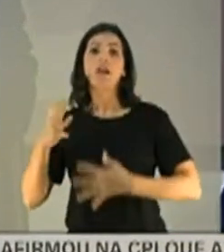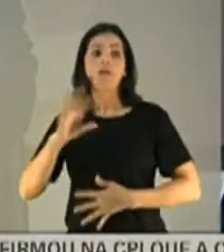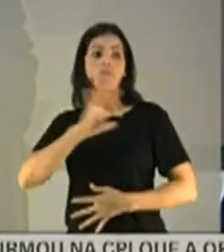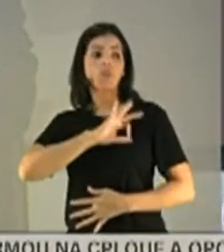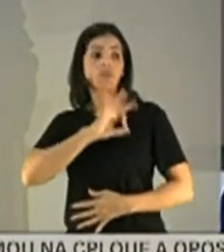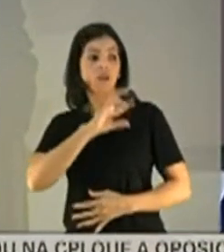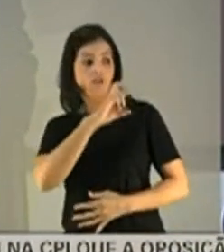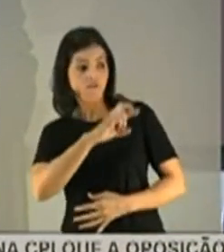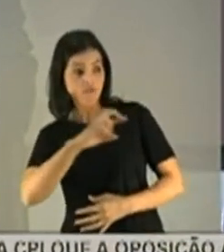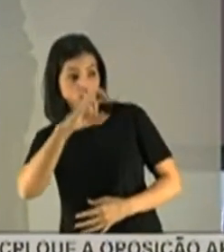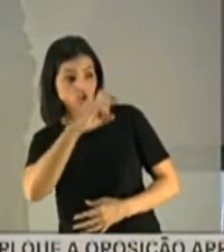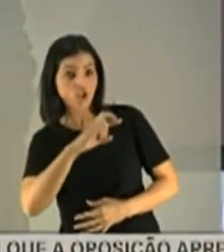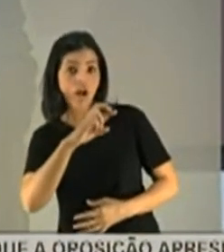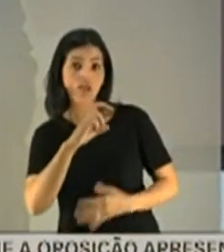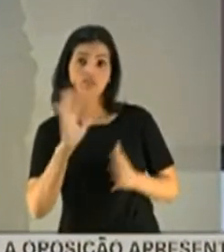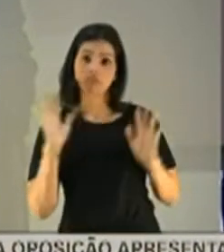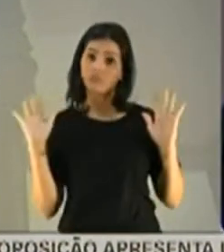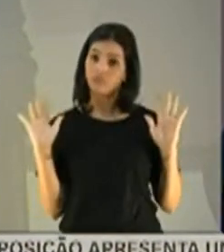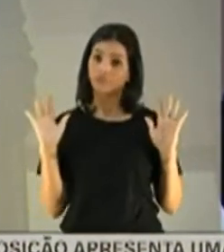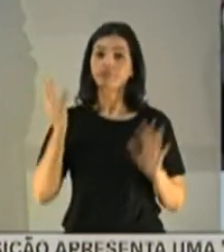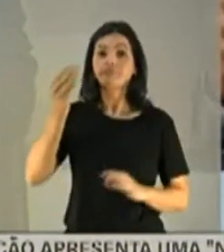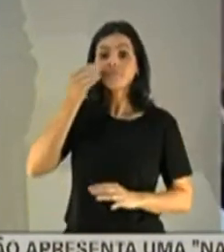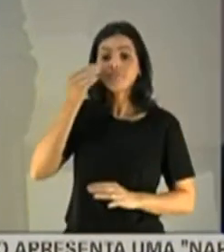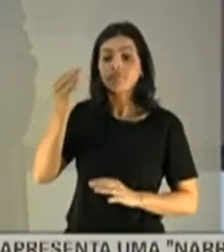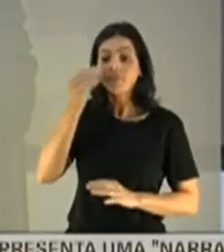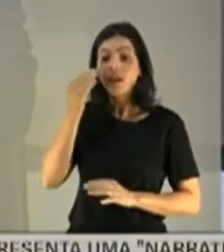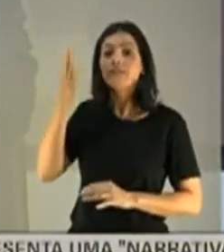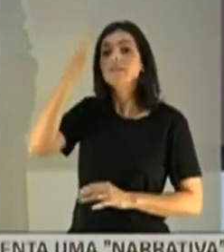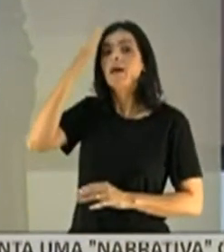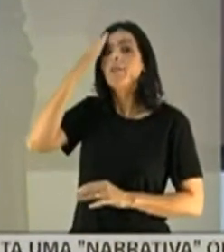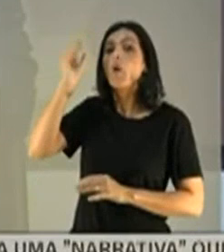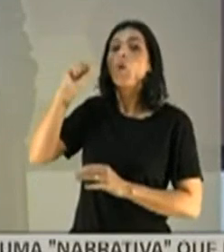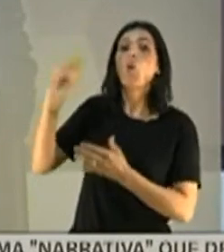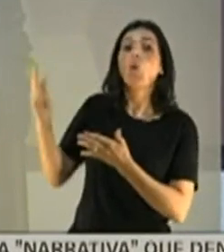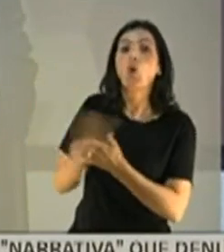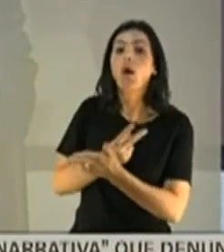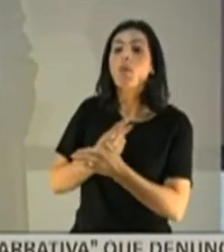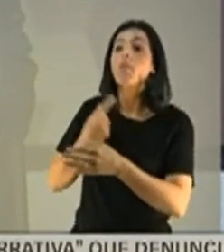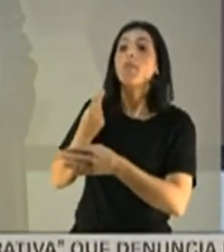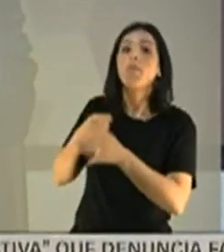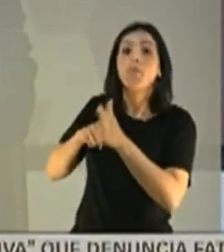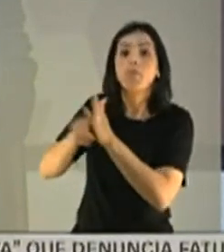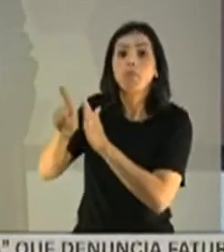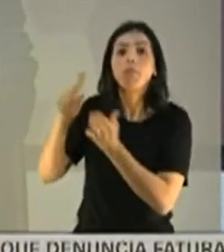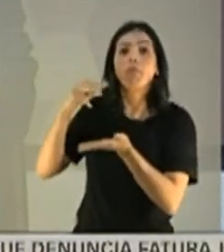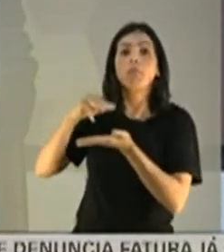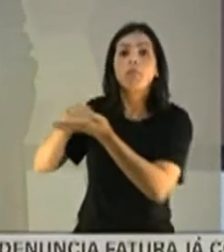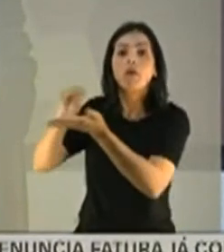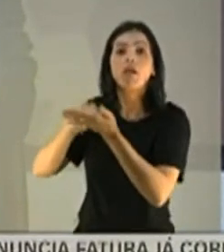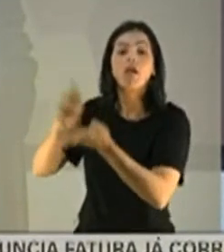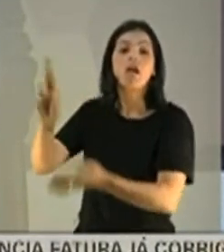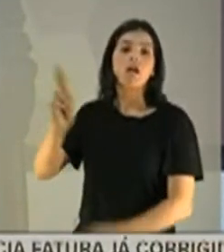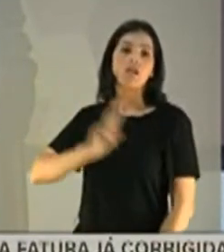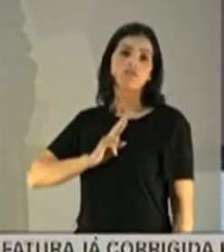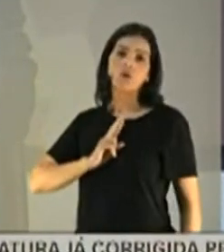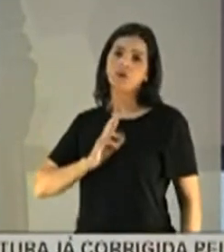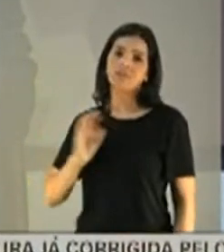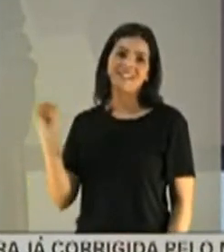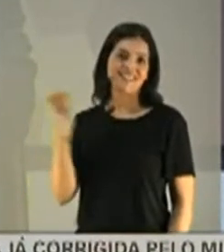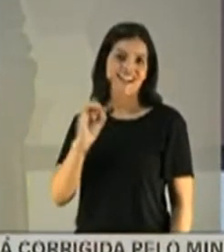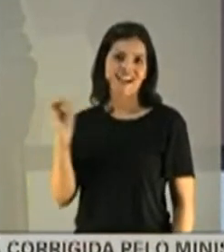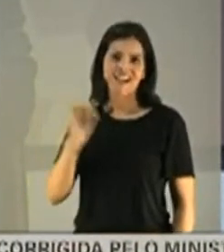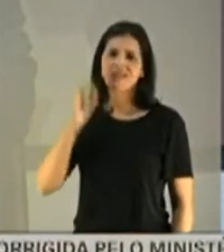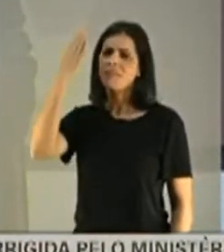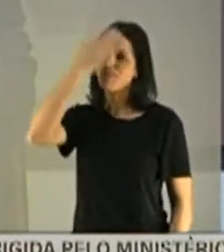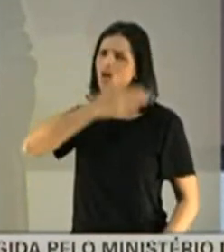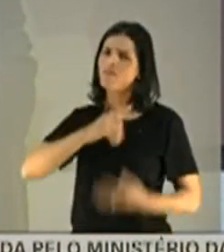policial, se porventura estivesse ocorrendo. E nas tentativas de saber o que estava acontecendo, eu não obtive êxito. Provo